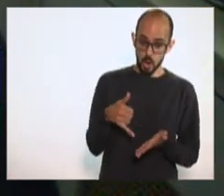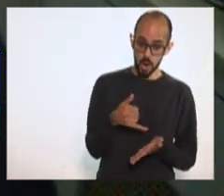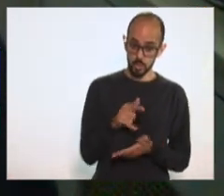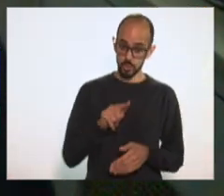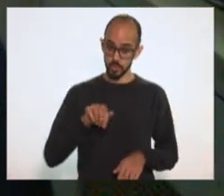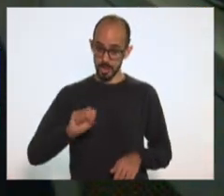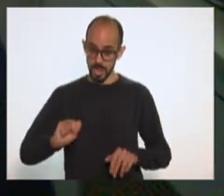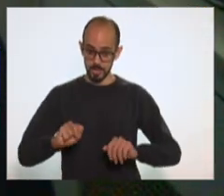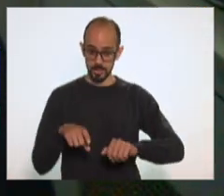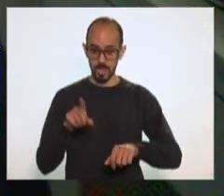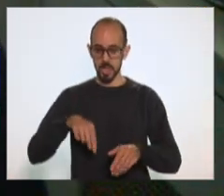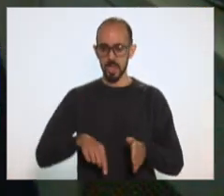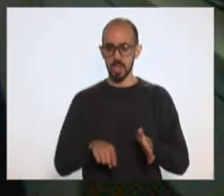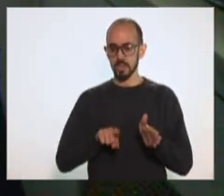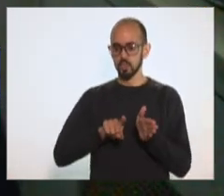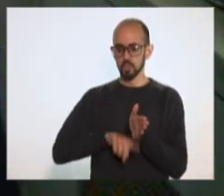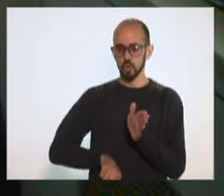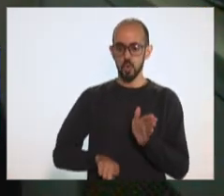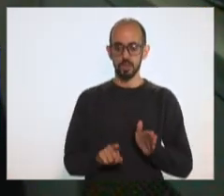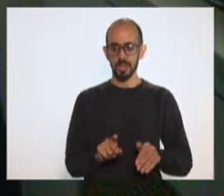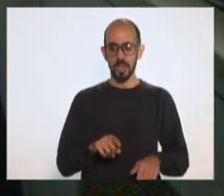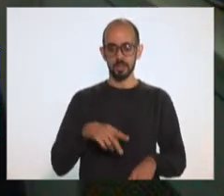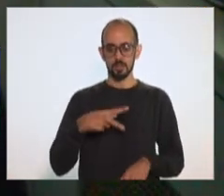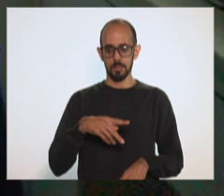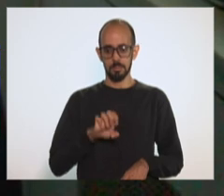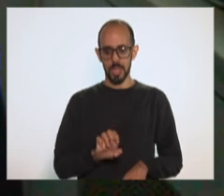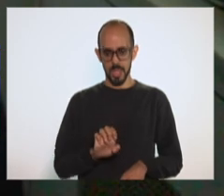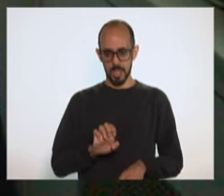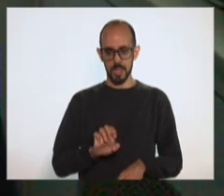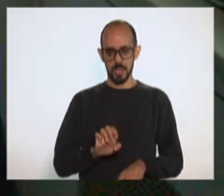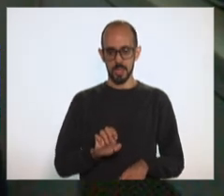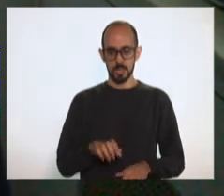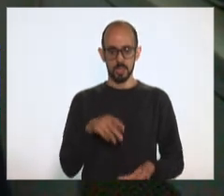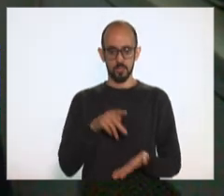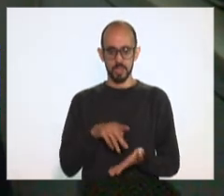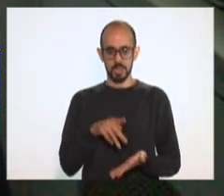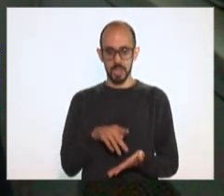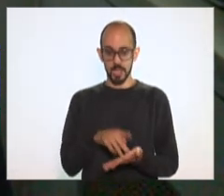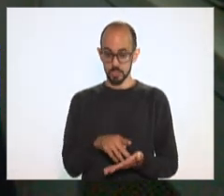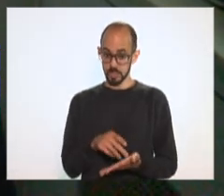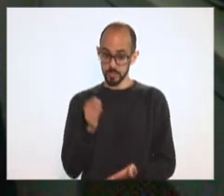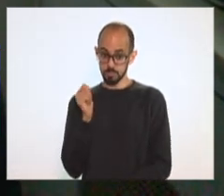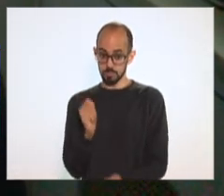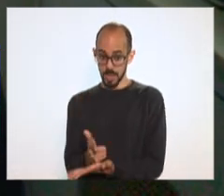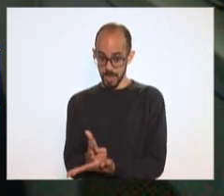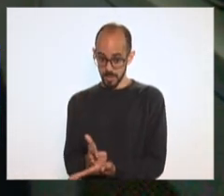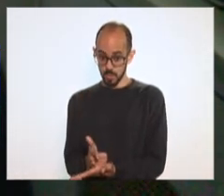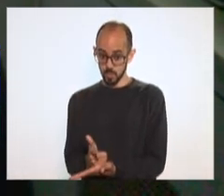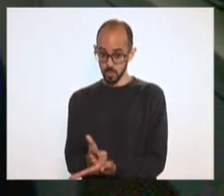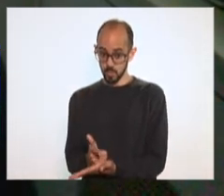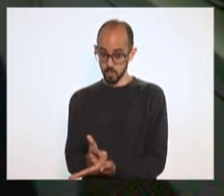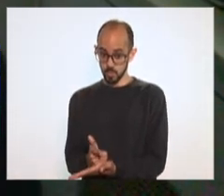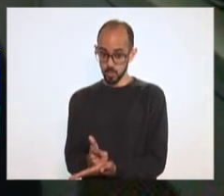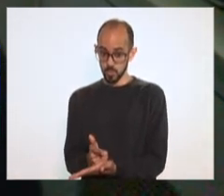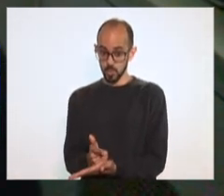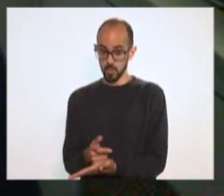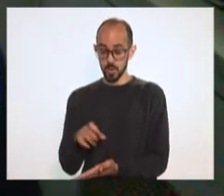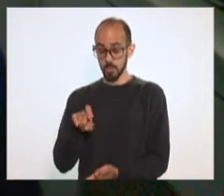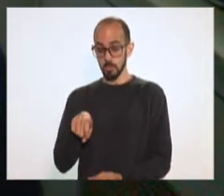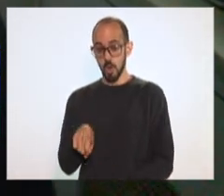PE na verdade eles pagam na prática na prática tributo zero